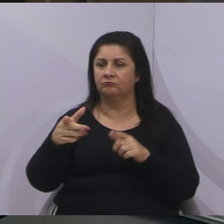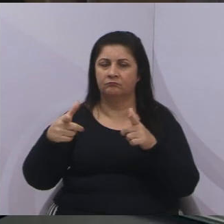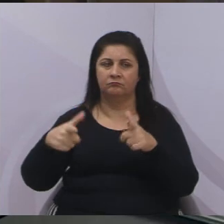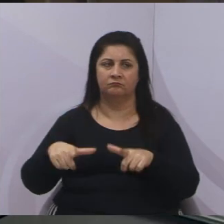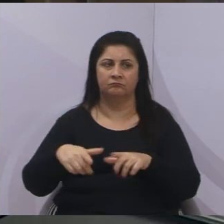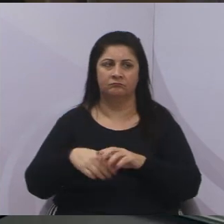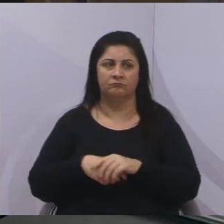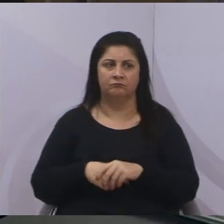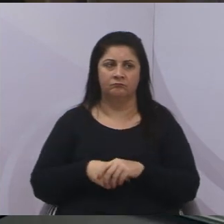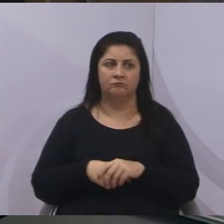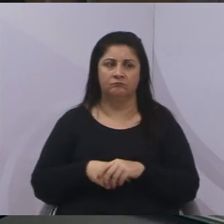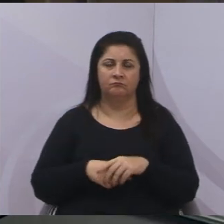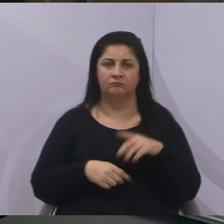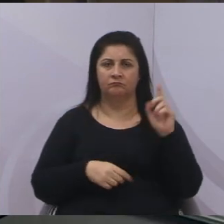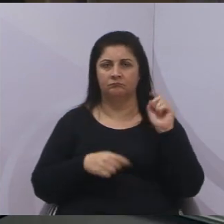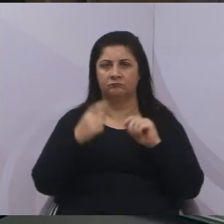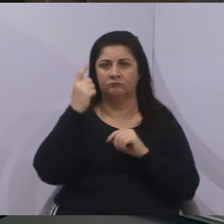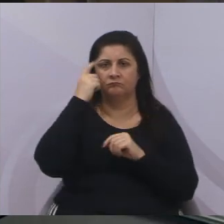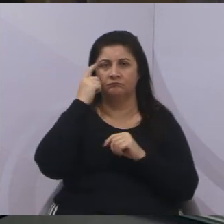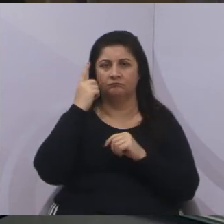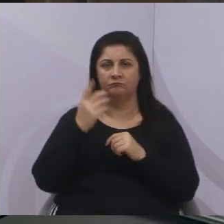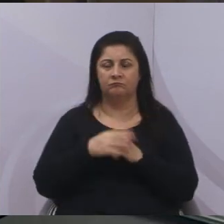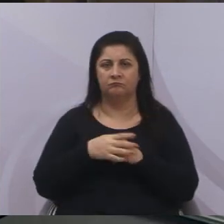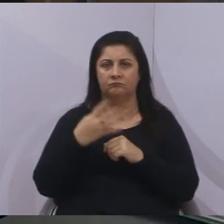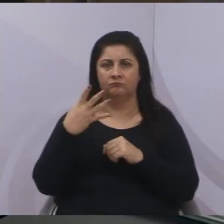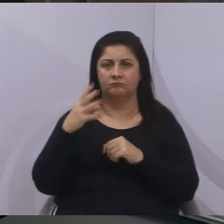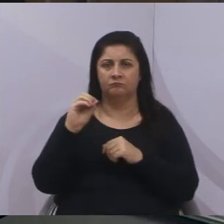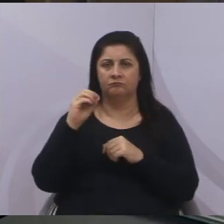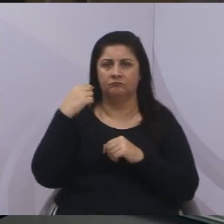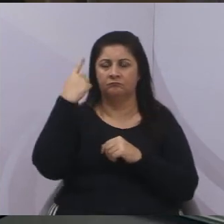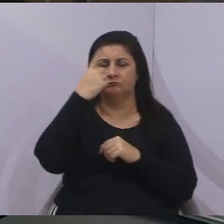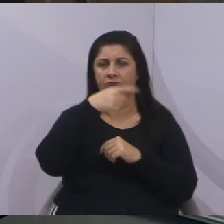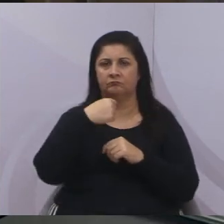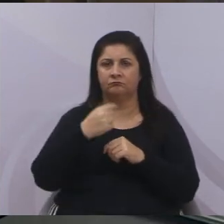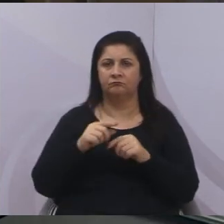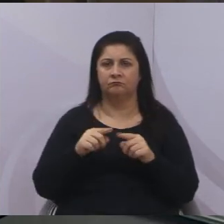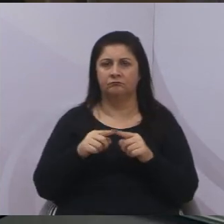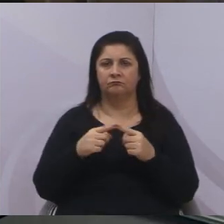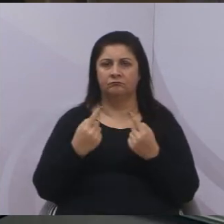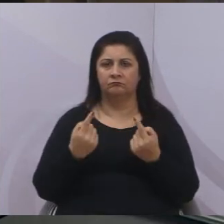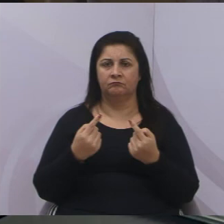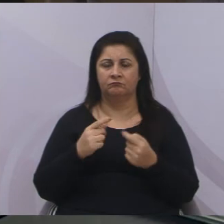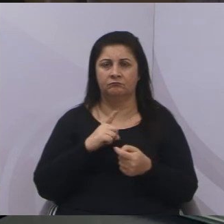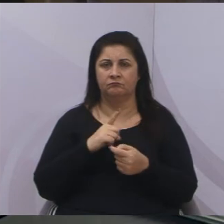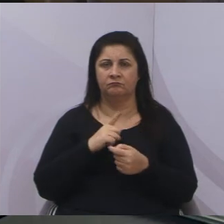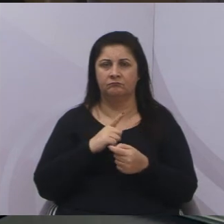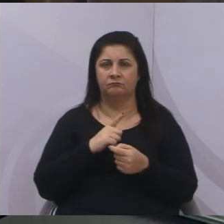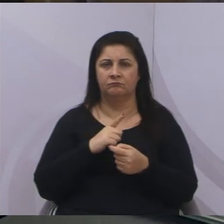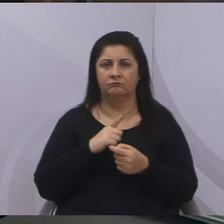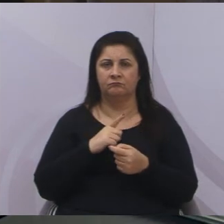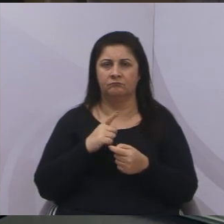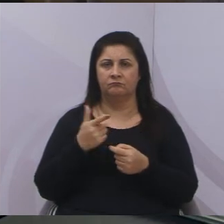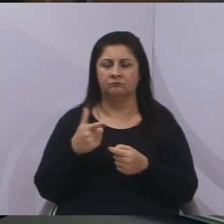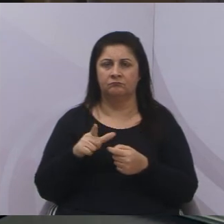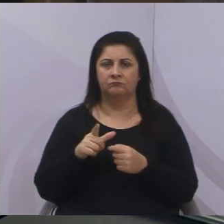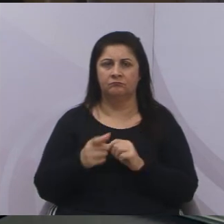Eu acho legal, obviamente, as 40 horas, seria o ideal. Mas teria uma contrapartida?